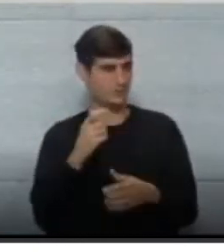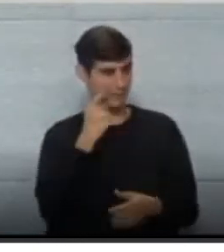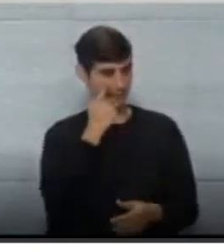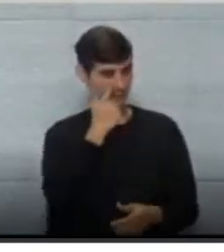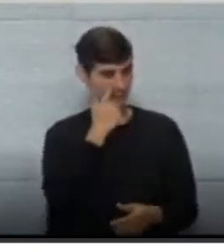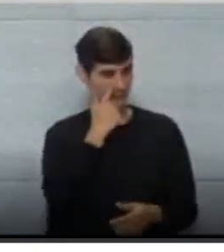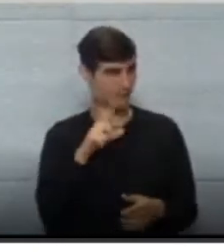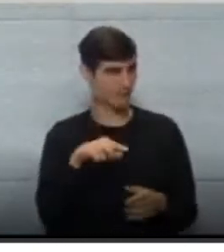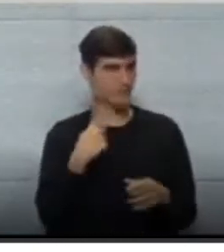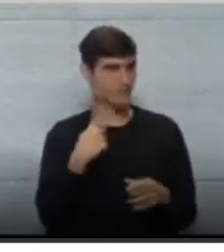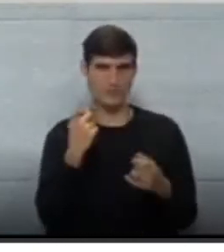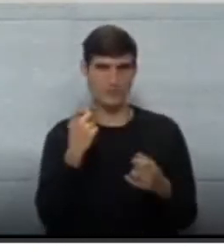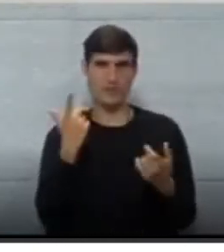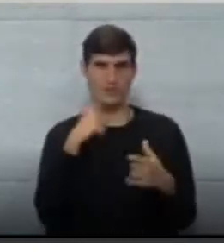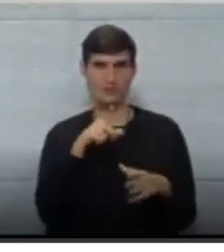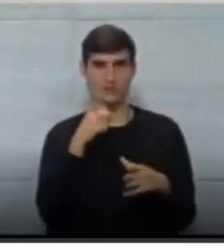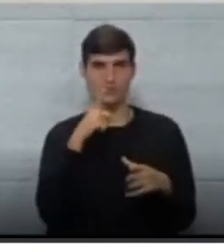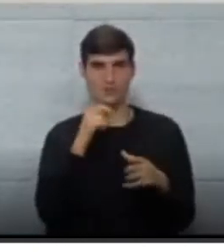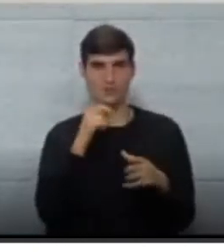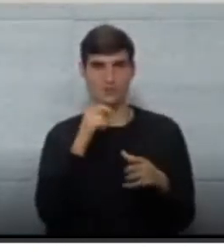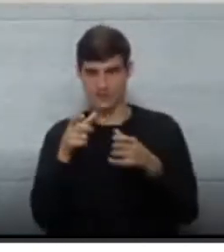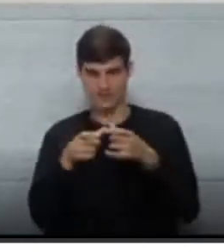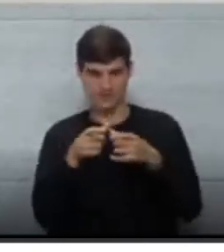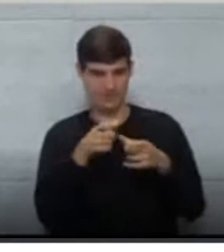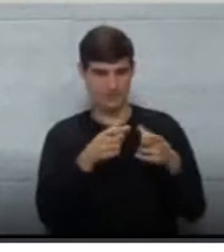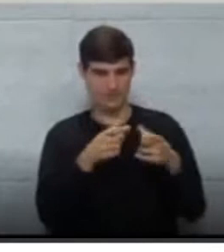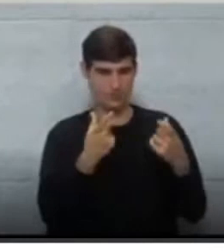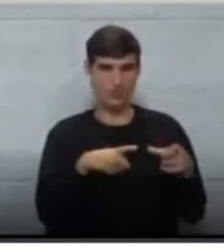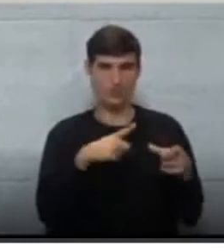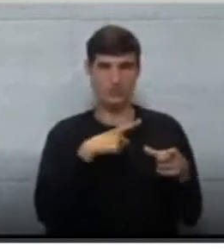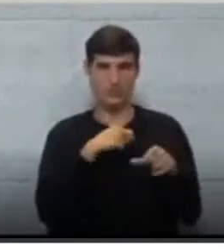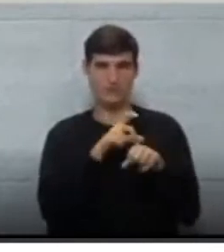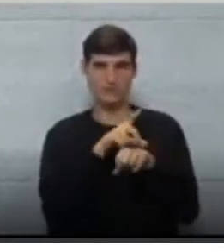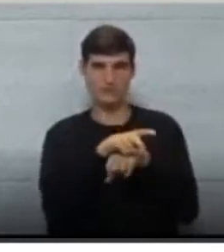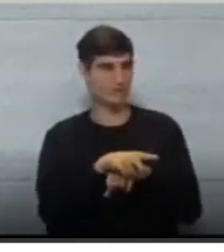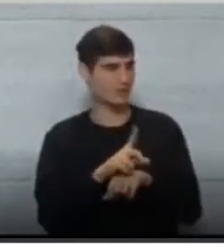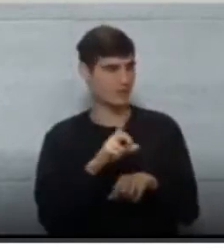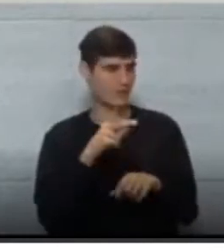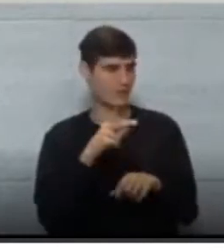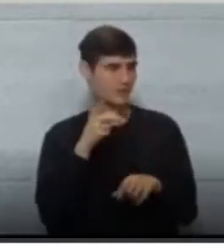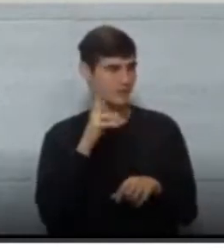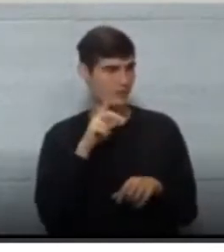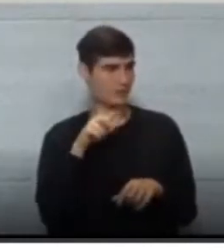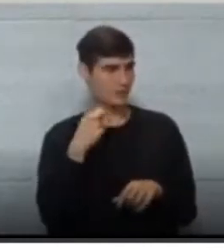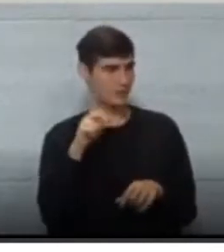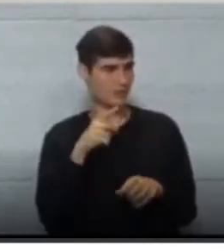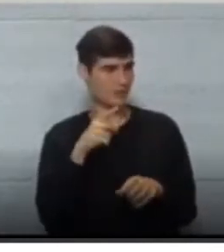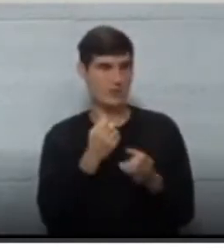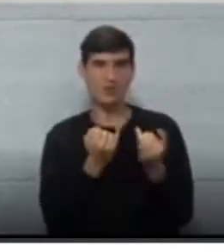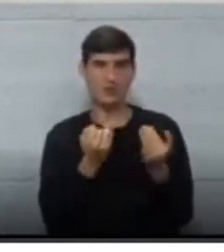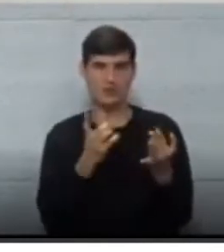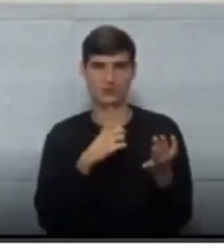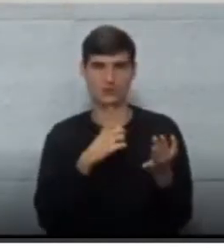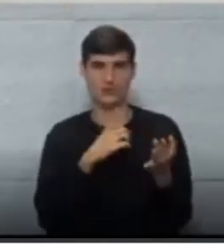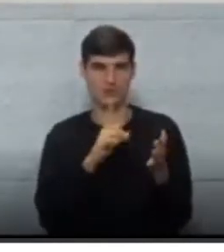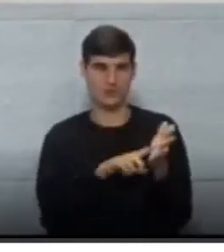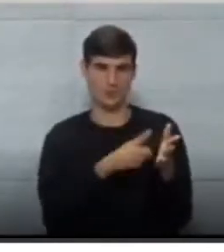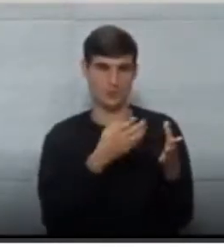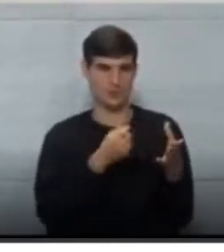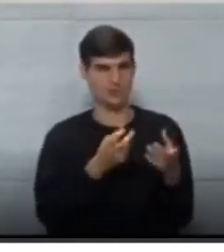que, portanto, a gente depois vai poder contar as colônias separadas, dependendo, é claro, da concentração, da quantidade desse micro-organismo na amostra que a gente está